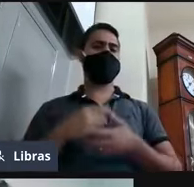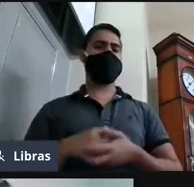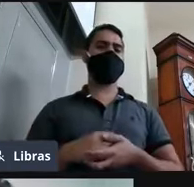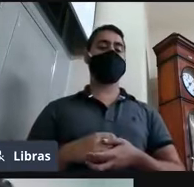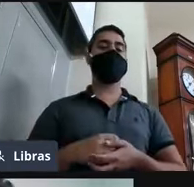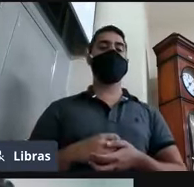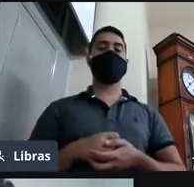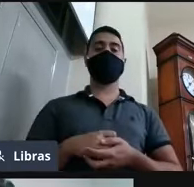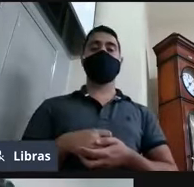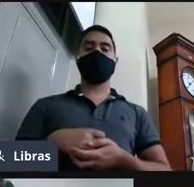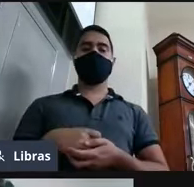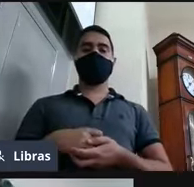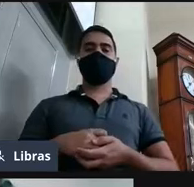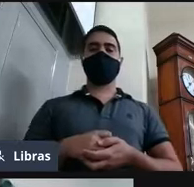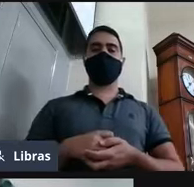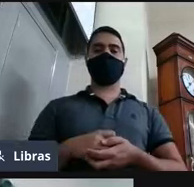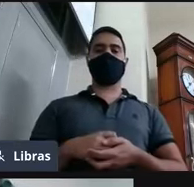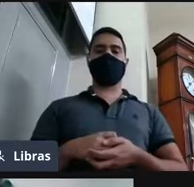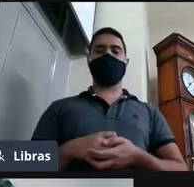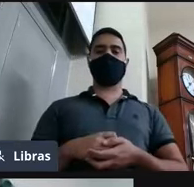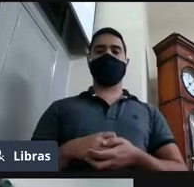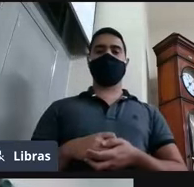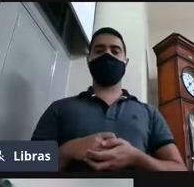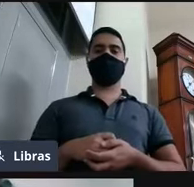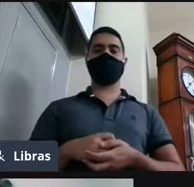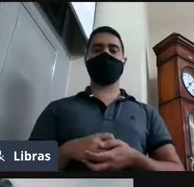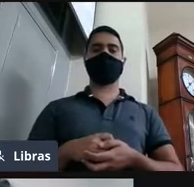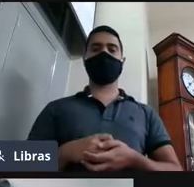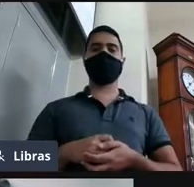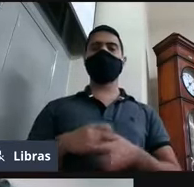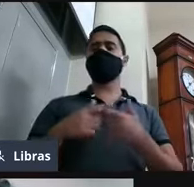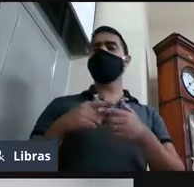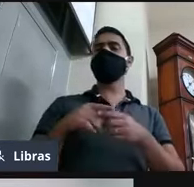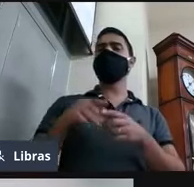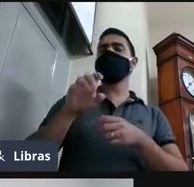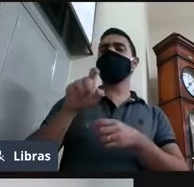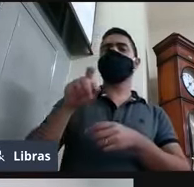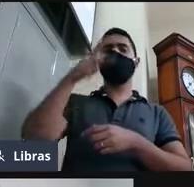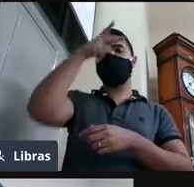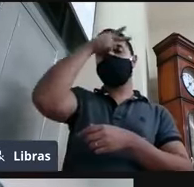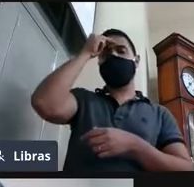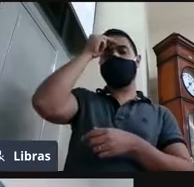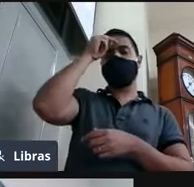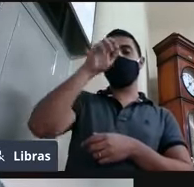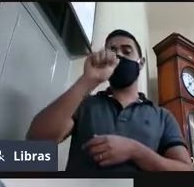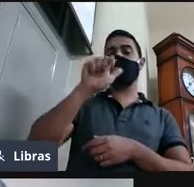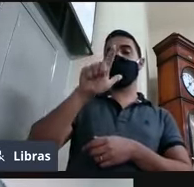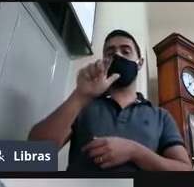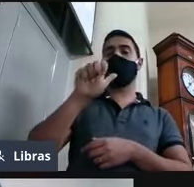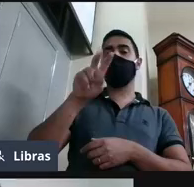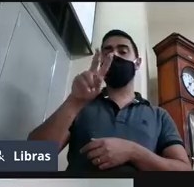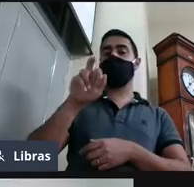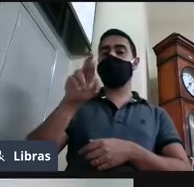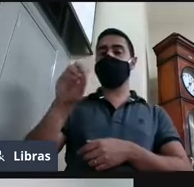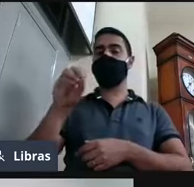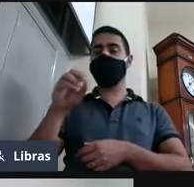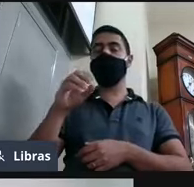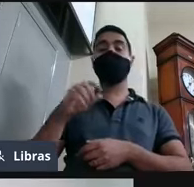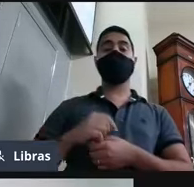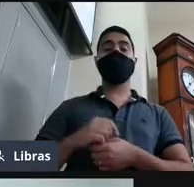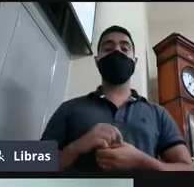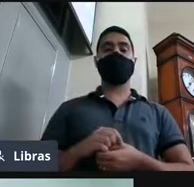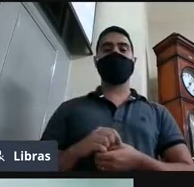interferência, porque quando o ex-prefeito Álvaro Cabral, que era meu pai, estava no exercício do seu